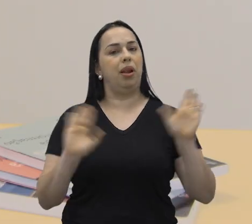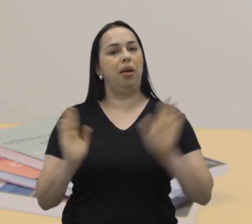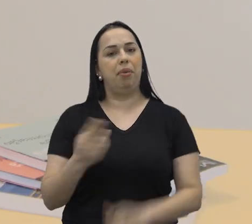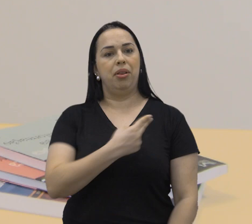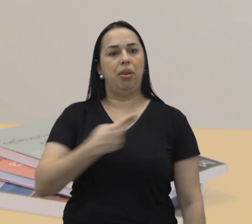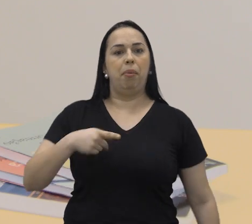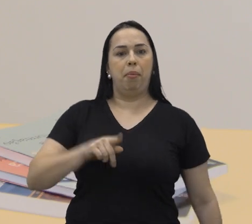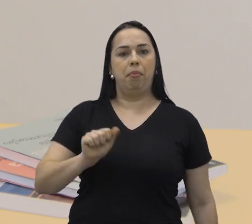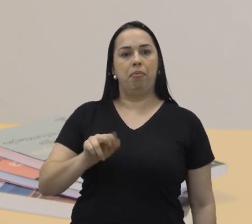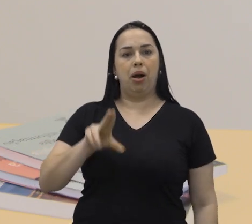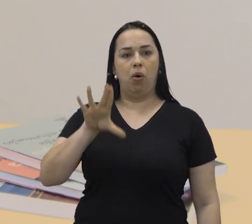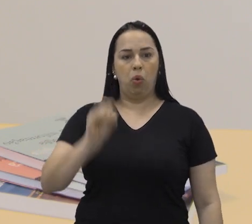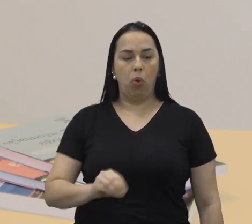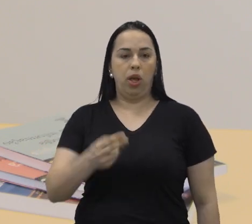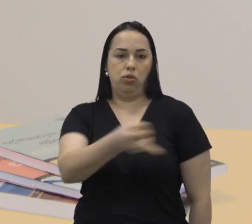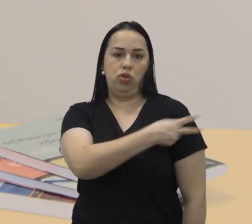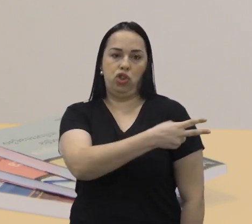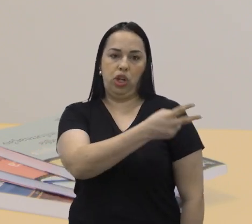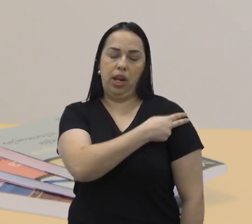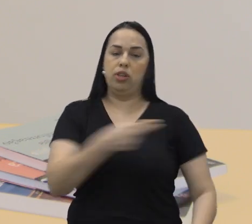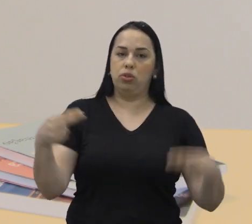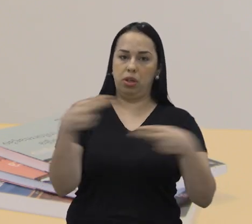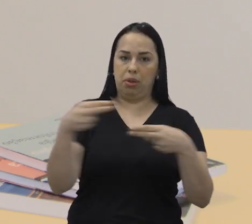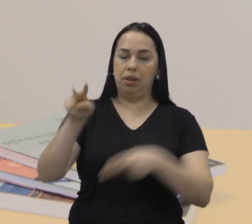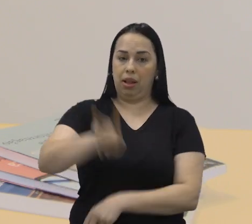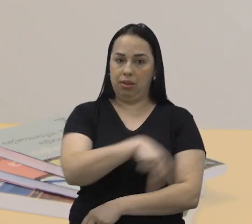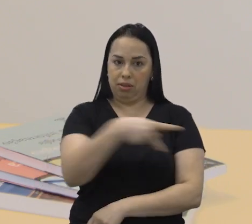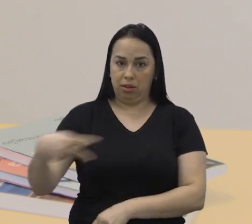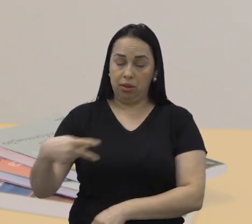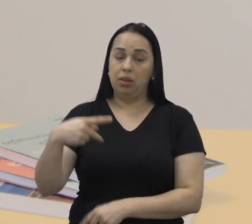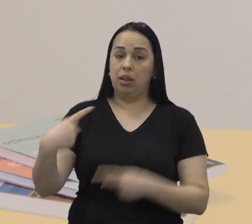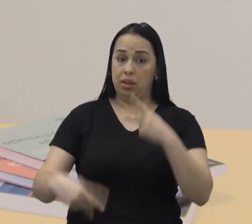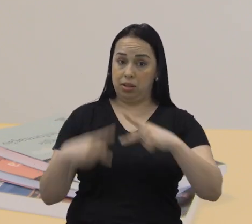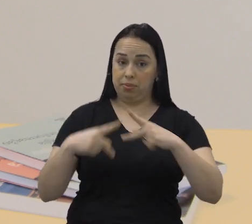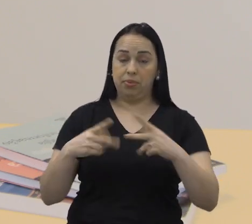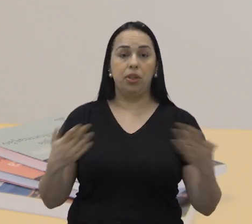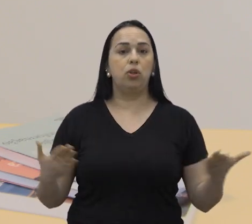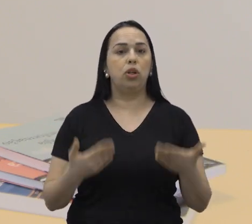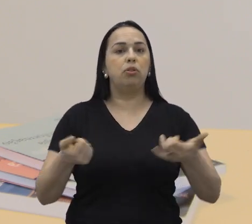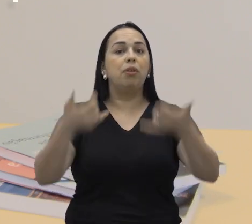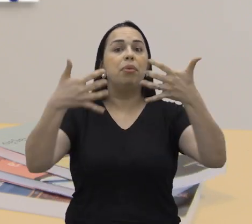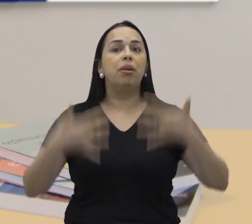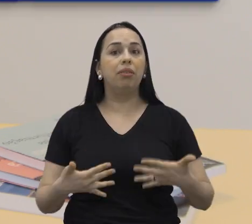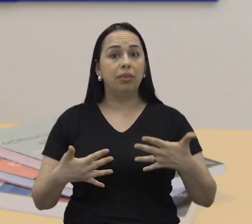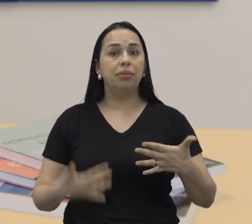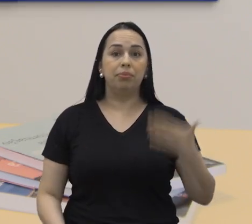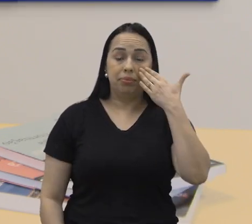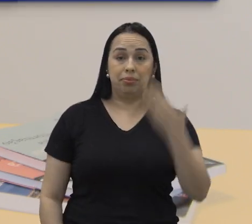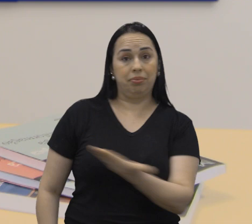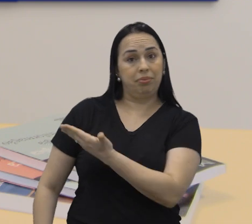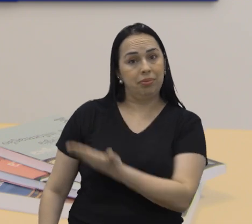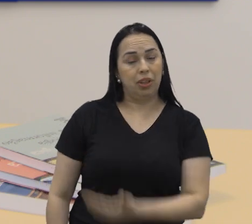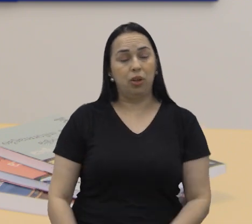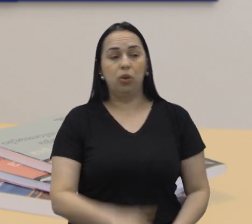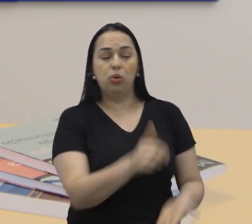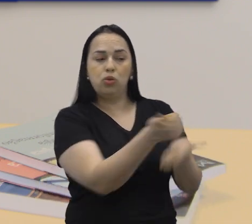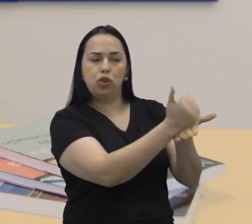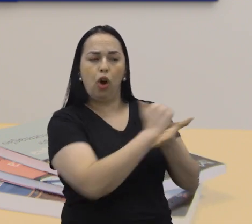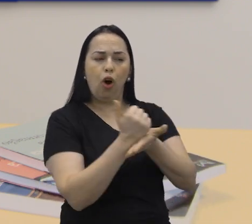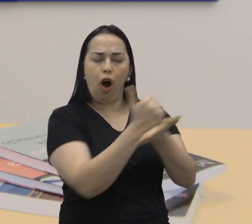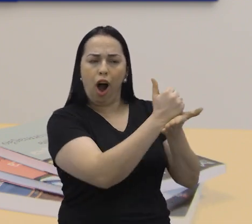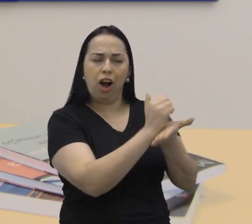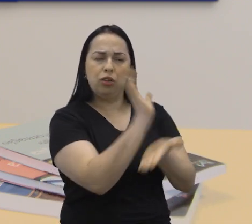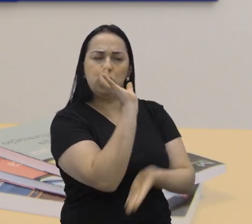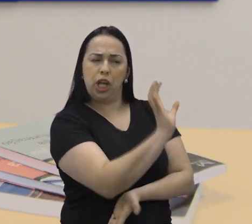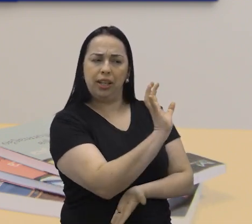Olá, eu sou Paulo Sereda, gerente regional do Sebrae para a região de São José dos Campos. E hoje nós vamos falar sobre gamificação dos